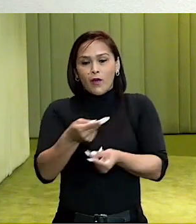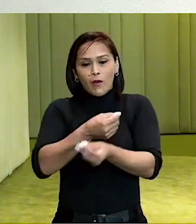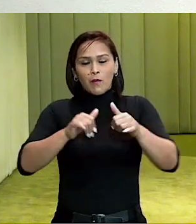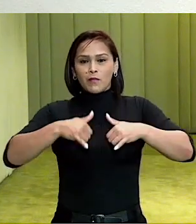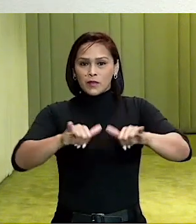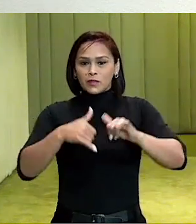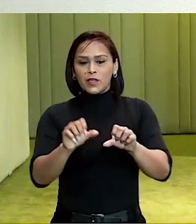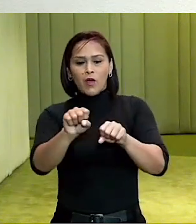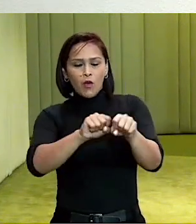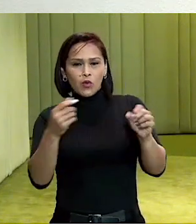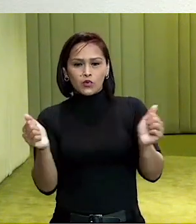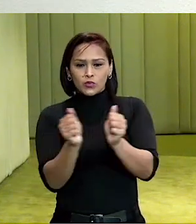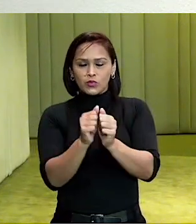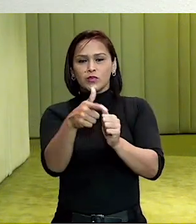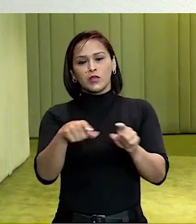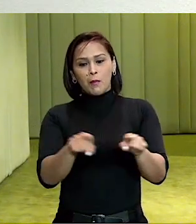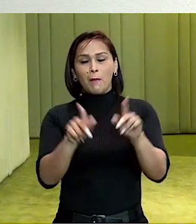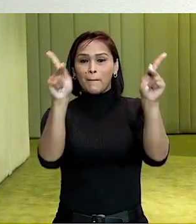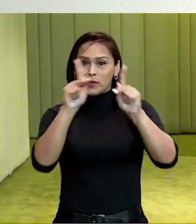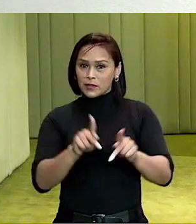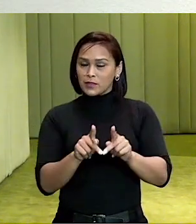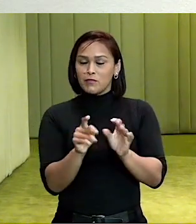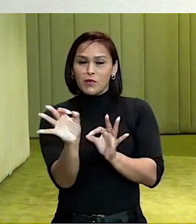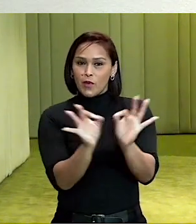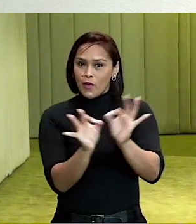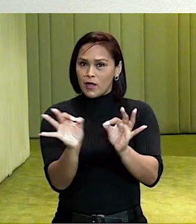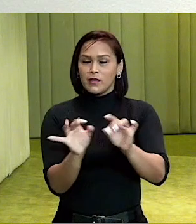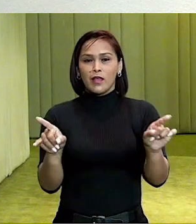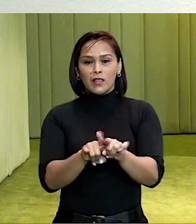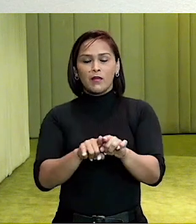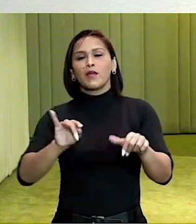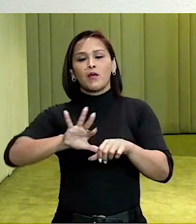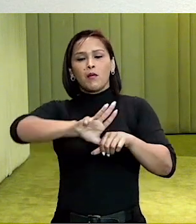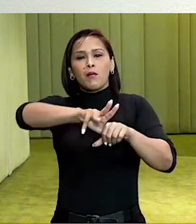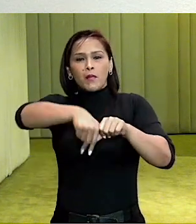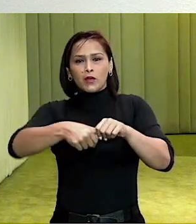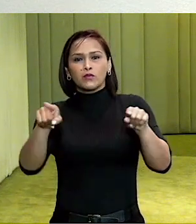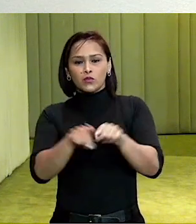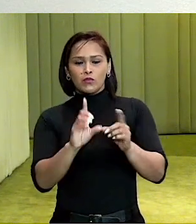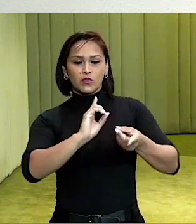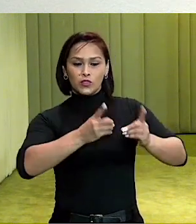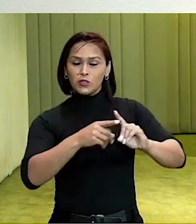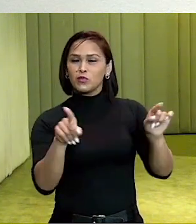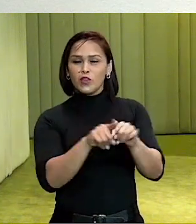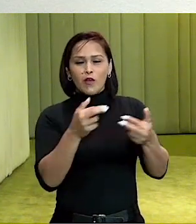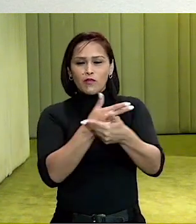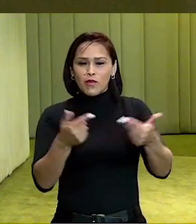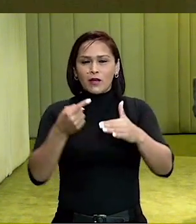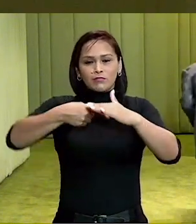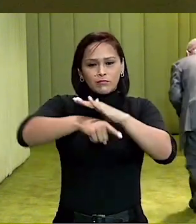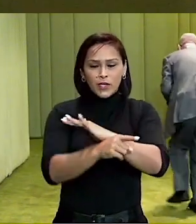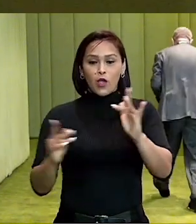da consolidação de um ambiente pacífico e harmônico, o Mercosul foi dínamo de inédito adensamento